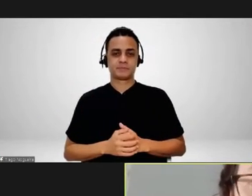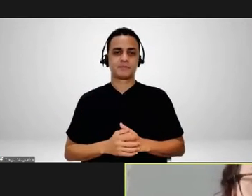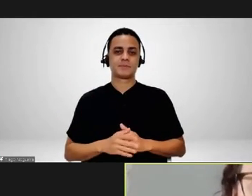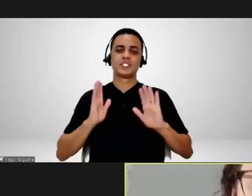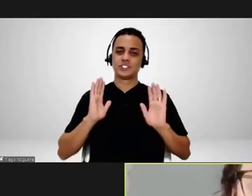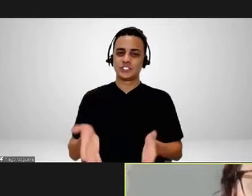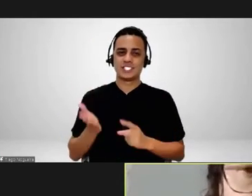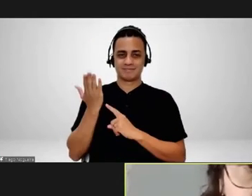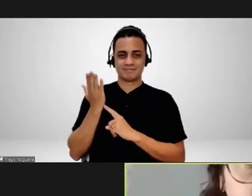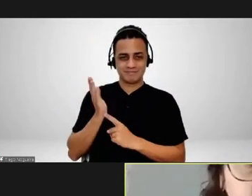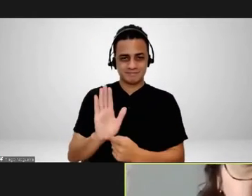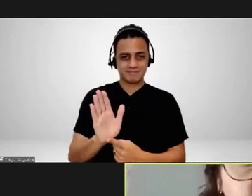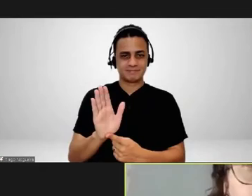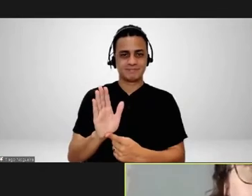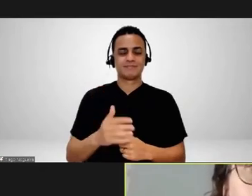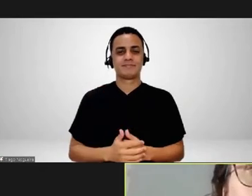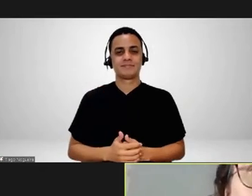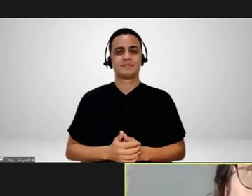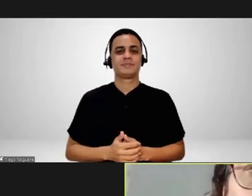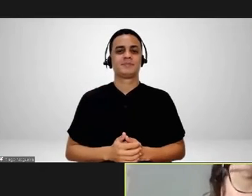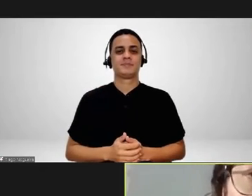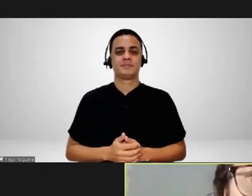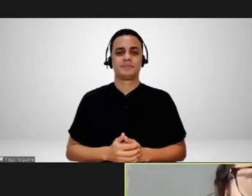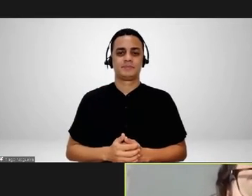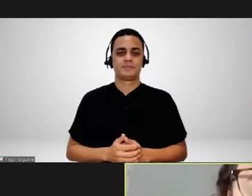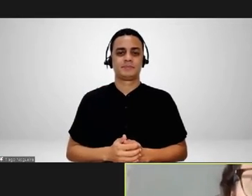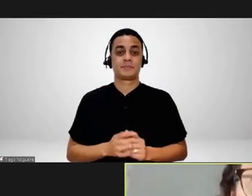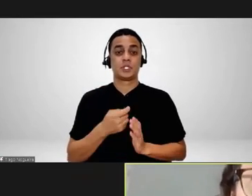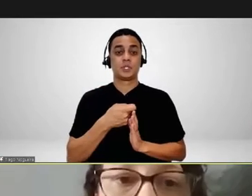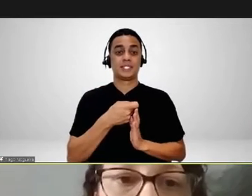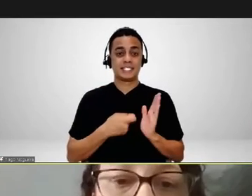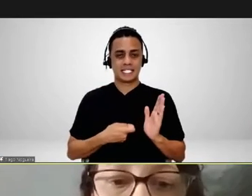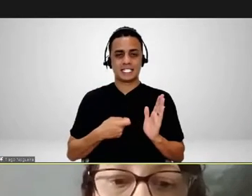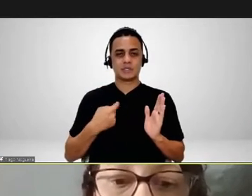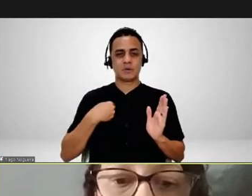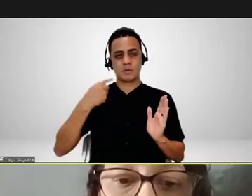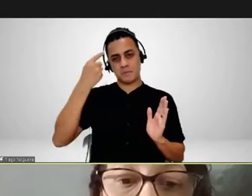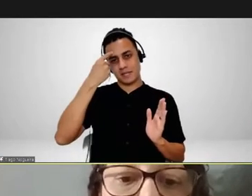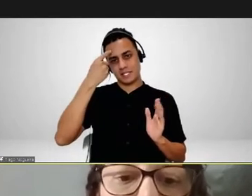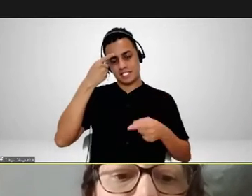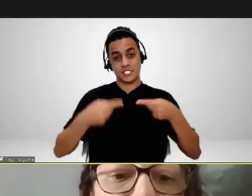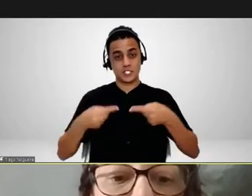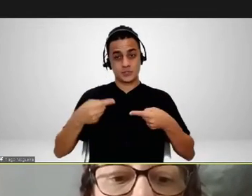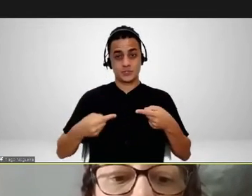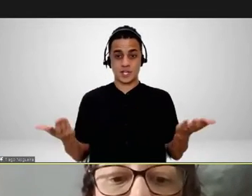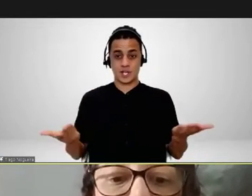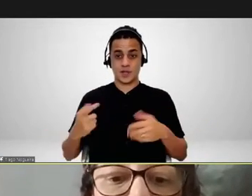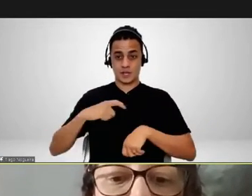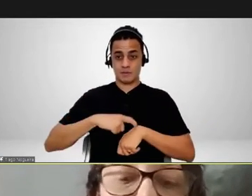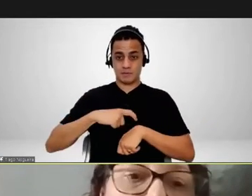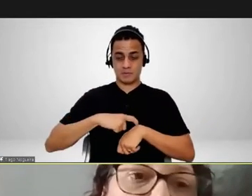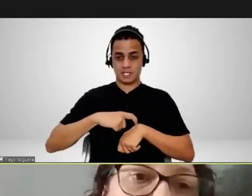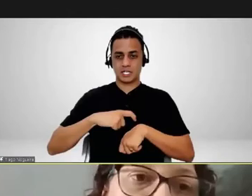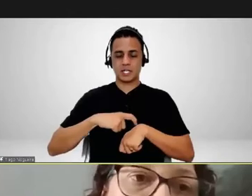devidas apresentações, o texto que eu pensei para este momento traça,